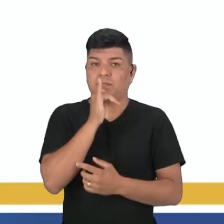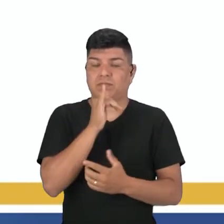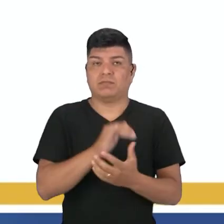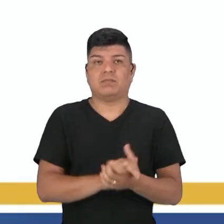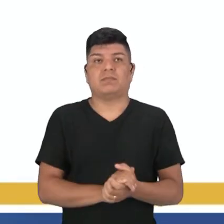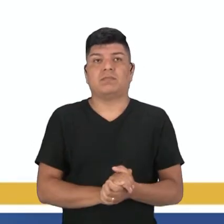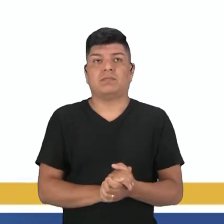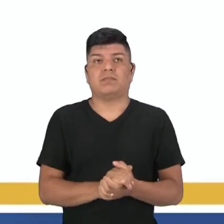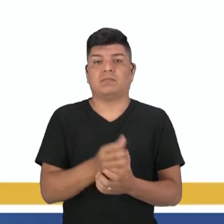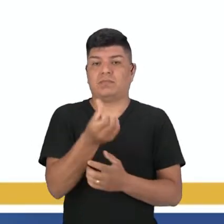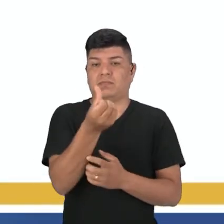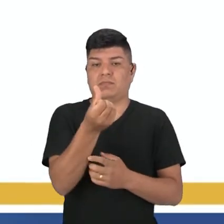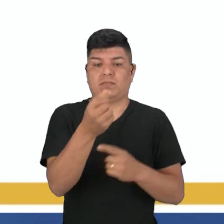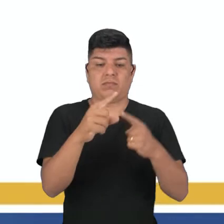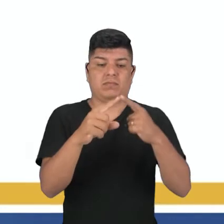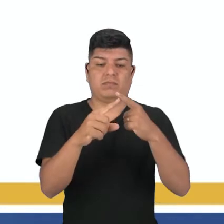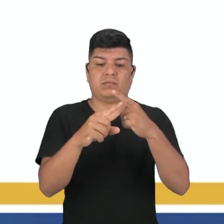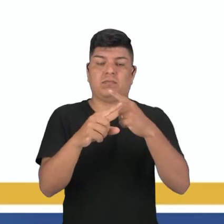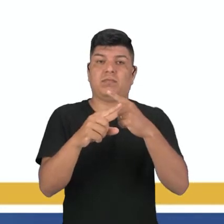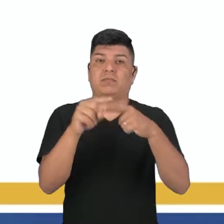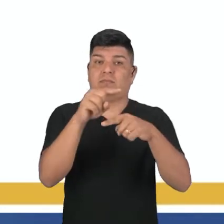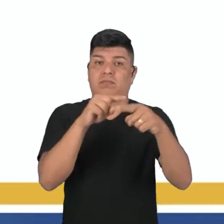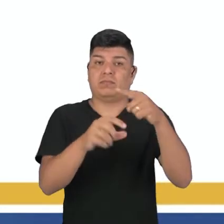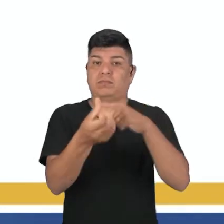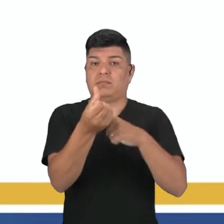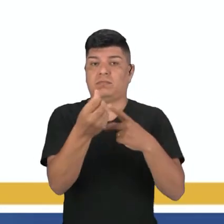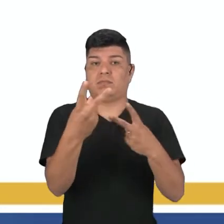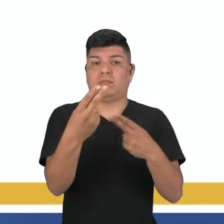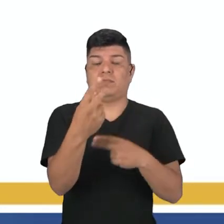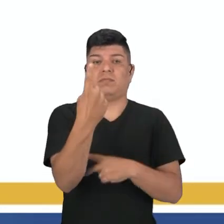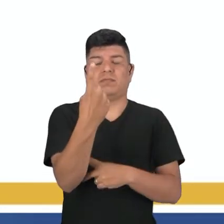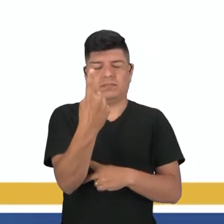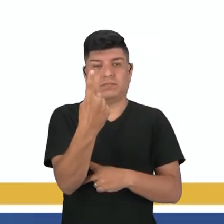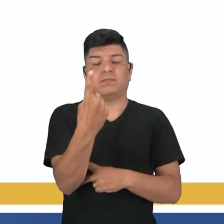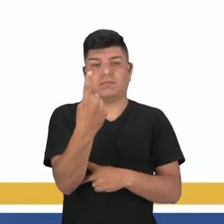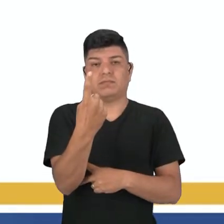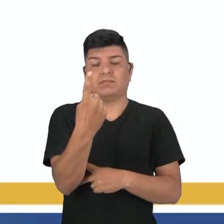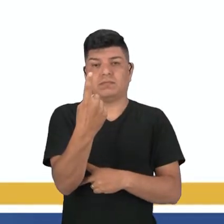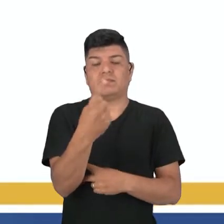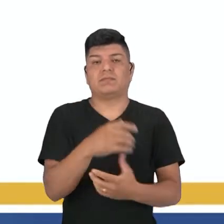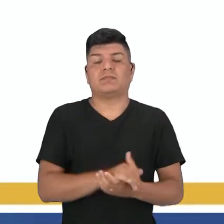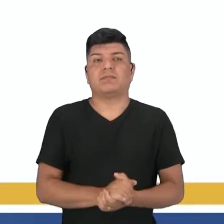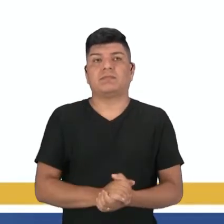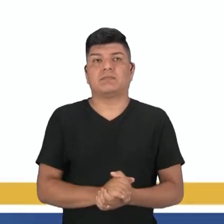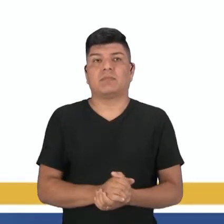exemplo, 6 dividido para 6 é 1. Então, isso significa que 6 ele é divisor de 6.